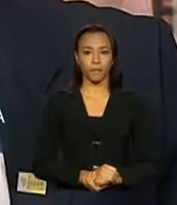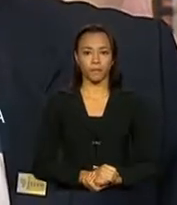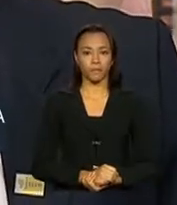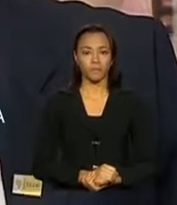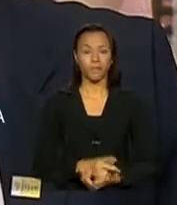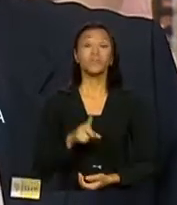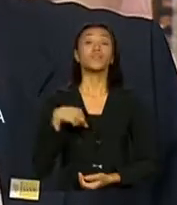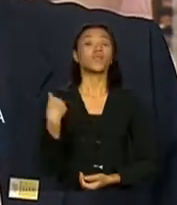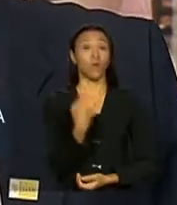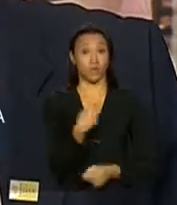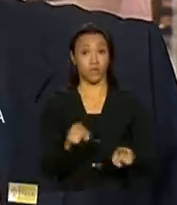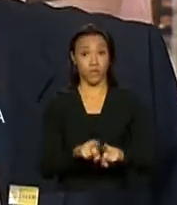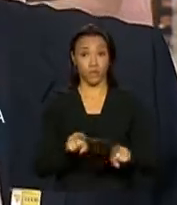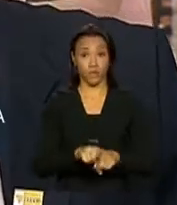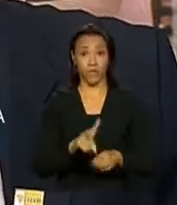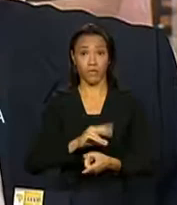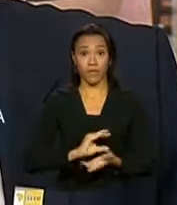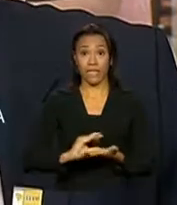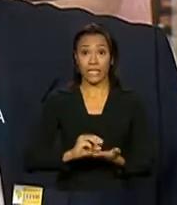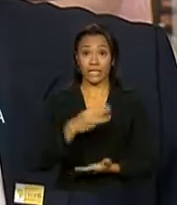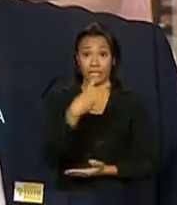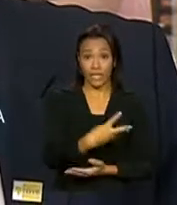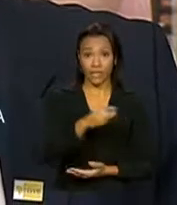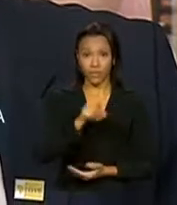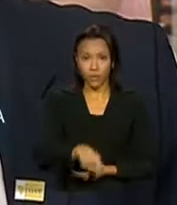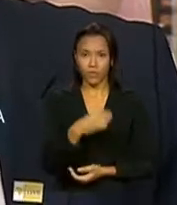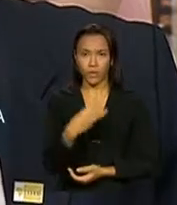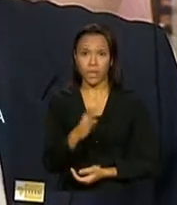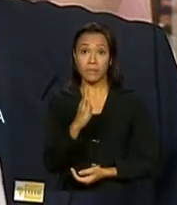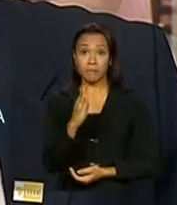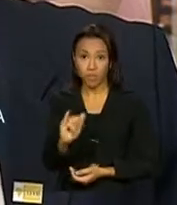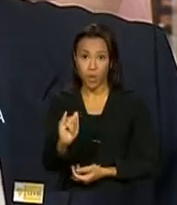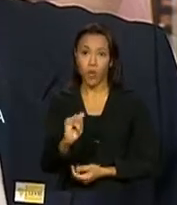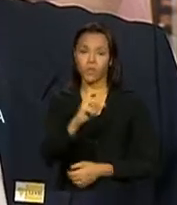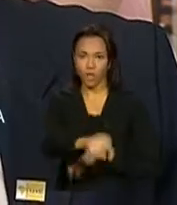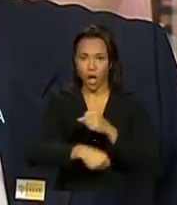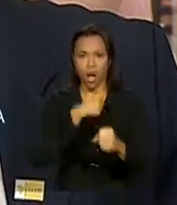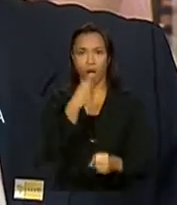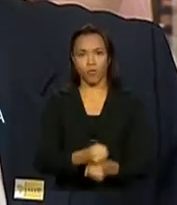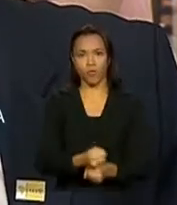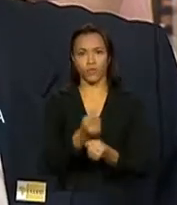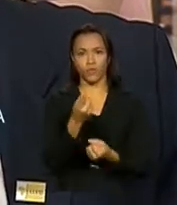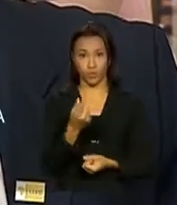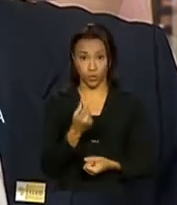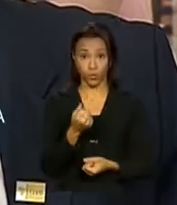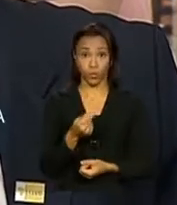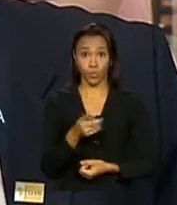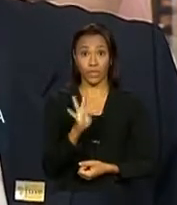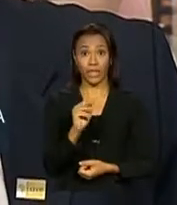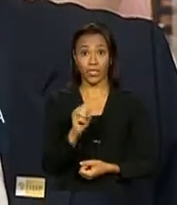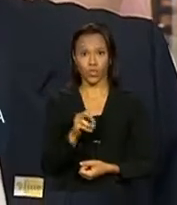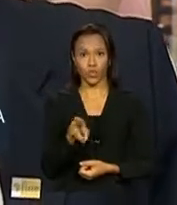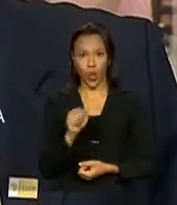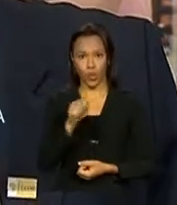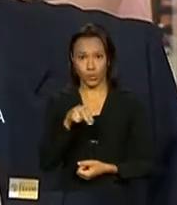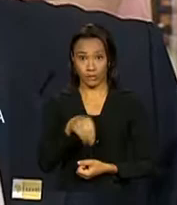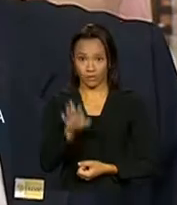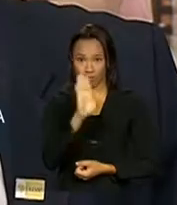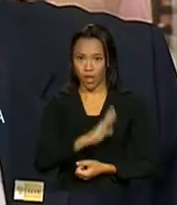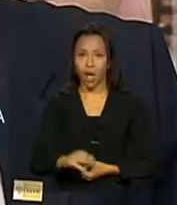Nós estaremos transferindo 3,3 bilhões anuais do Tesouro Nacional